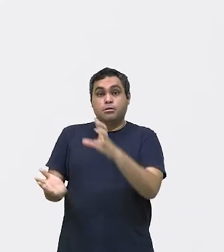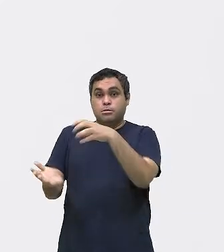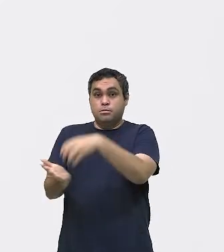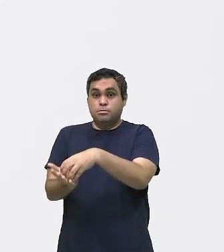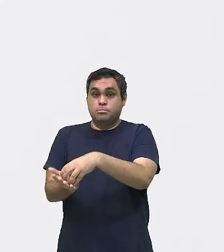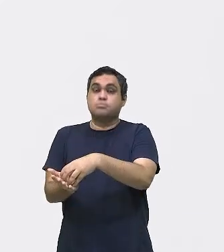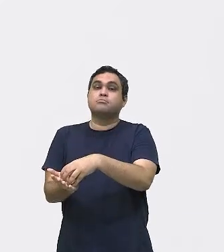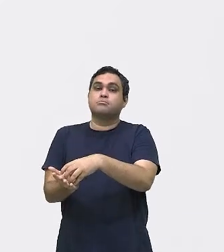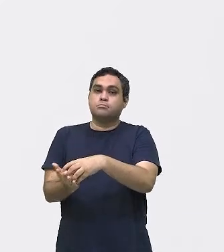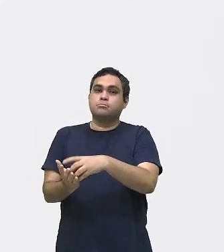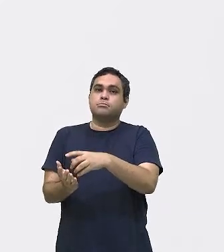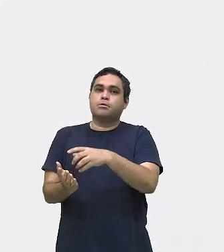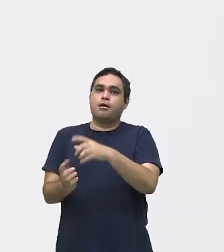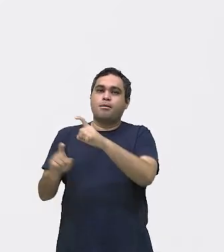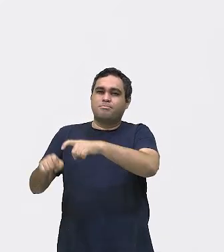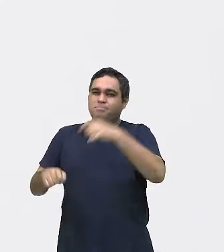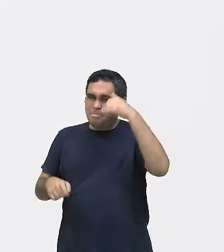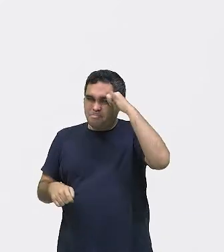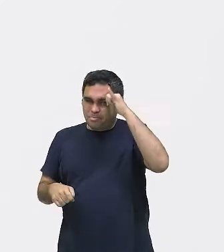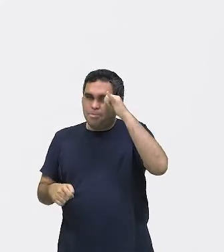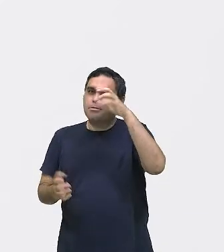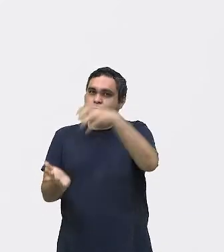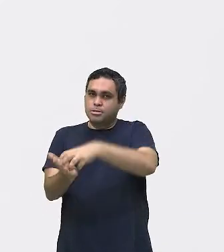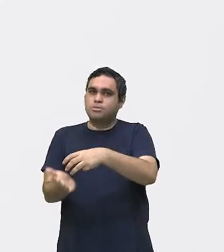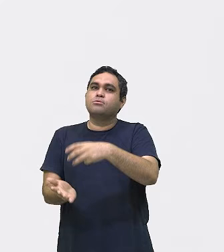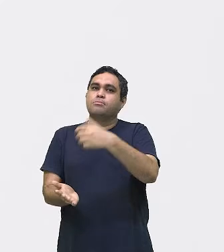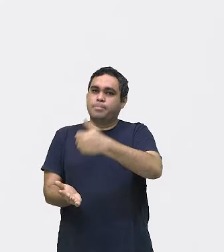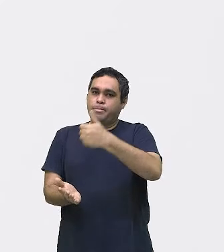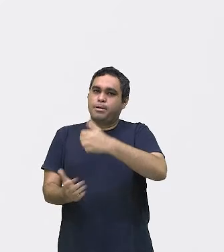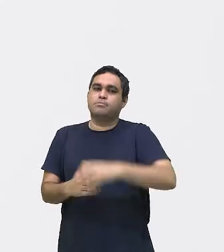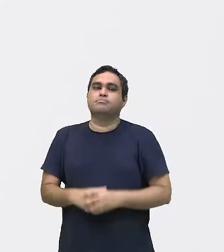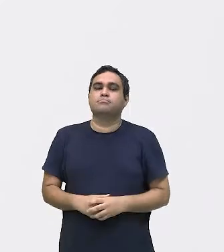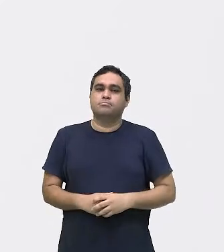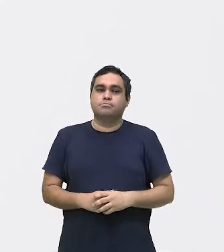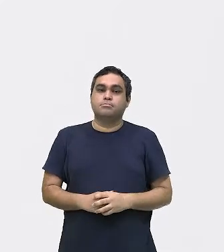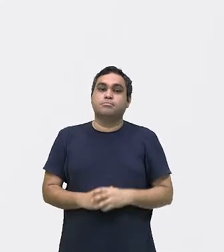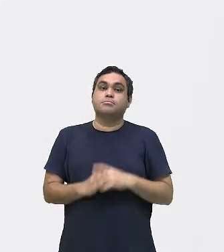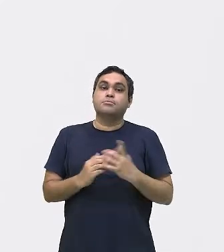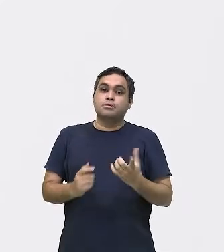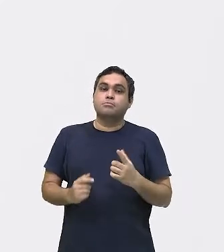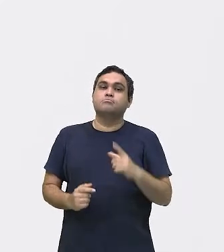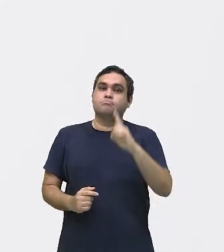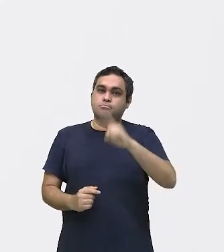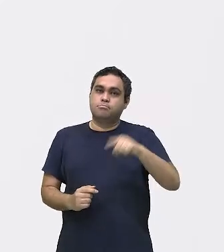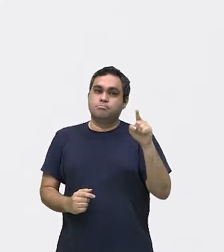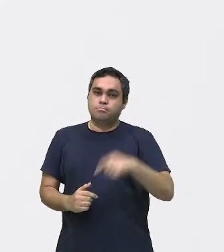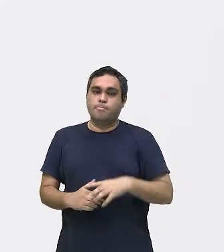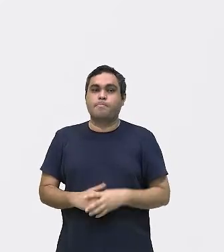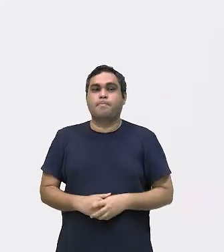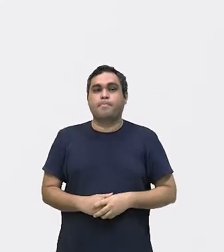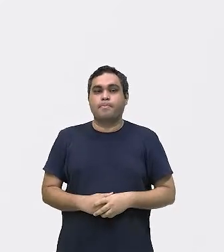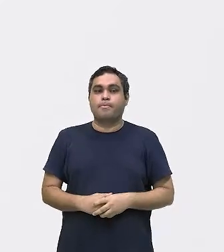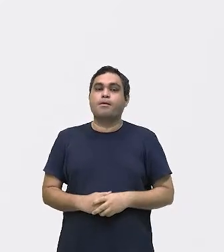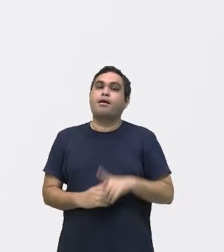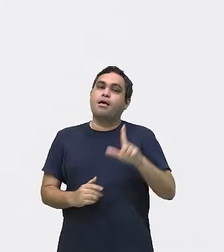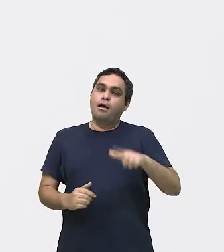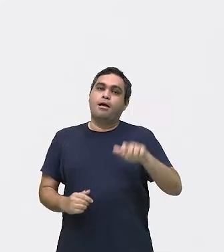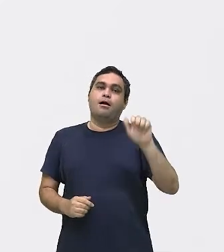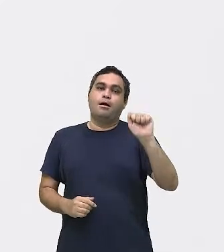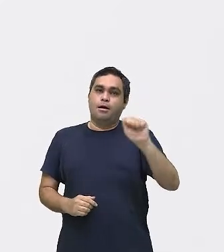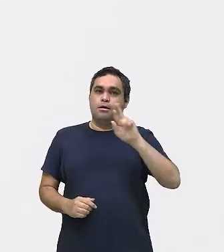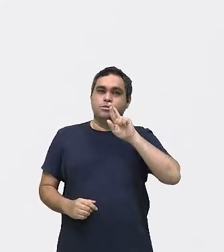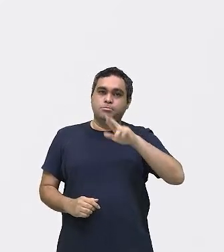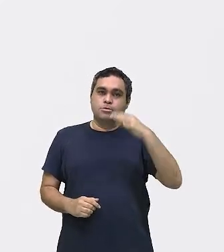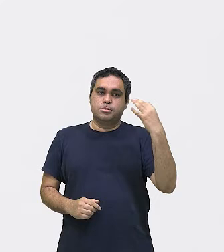setor primário. Então, como a gente já tem aí 2 setores, né? Então, a gente excluiria também. Ficaríamos com a alternativa A,